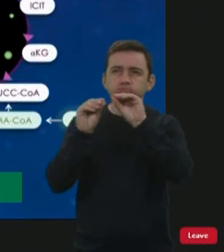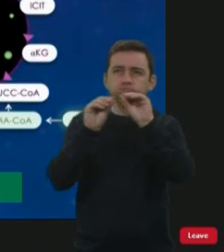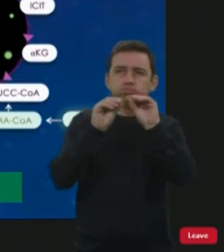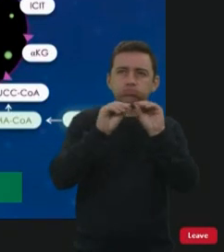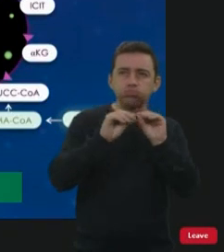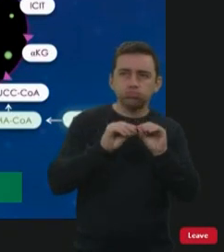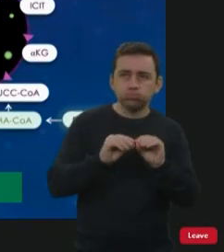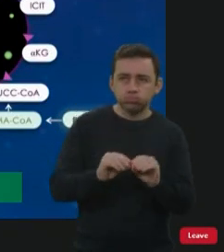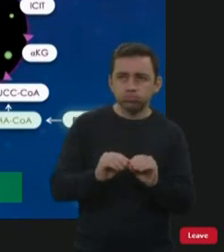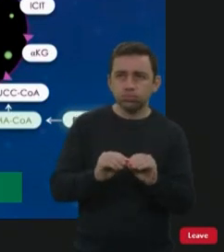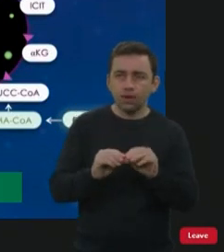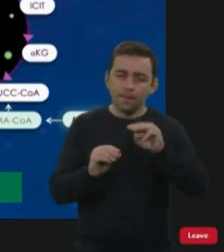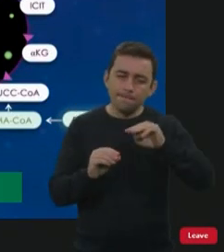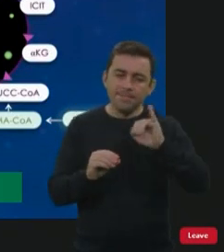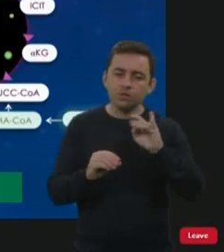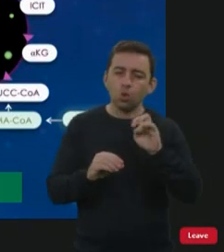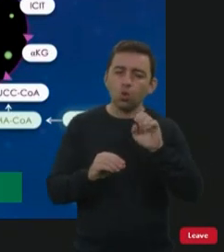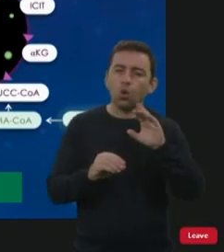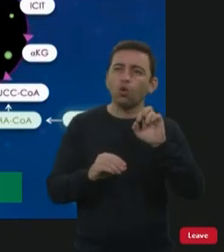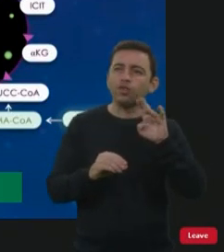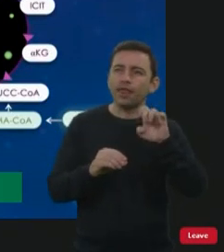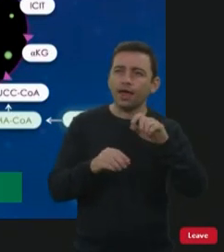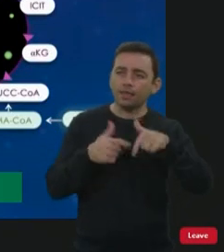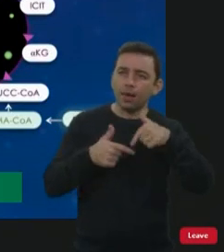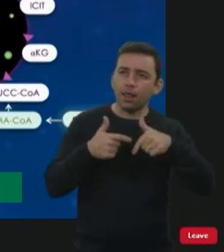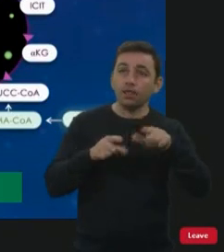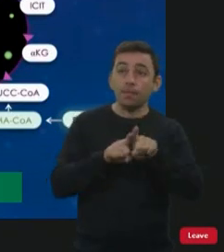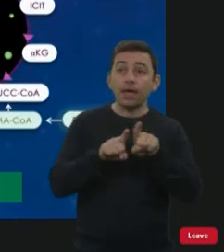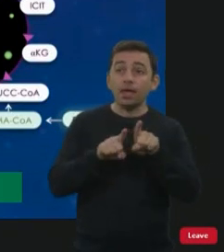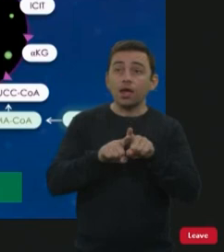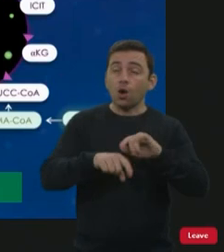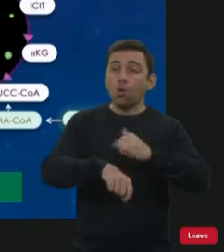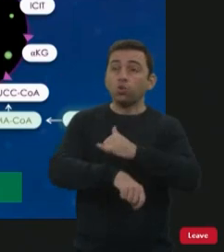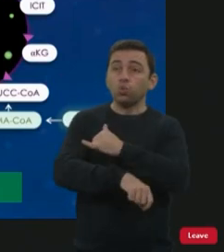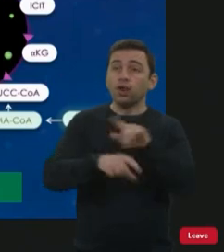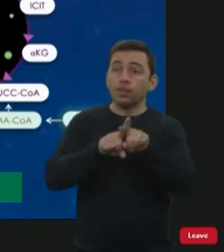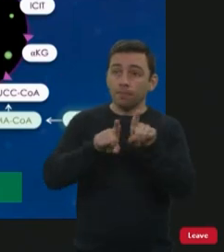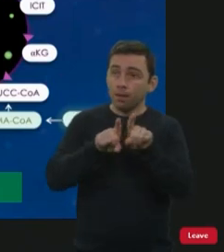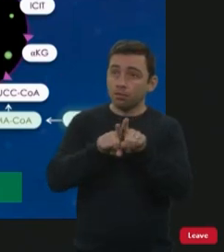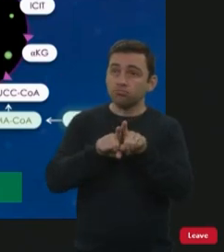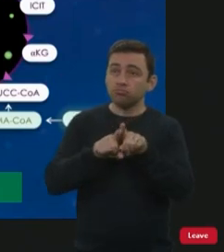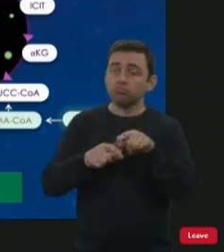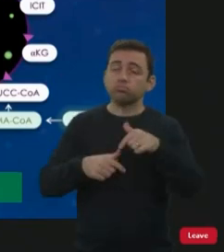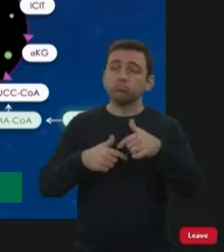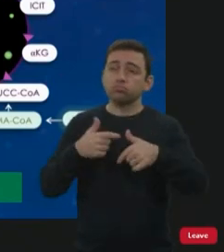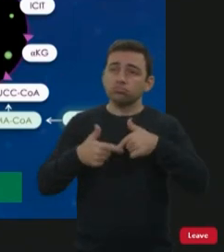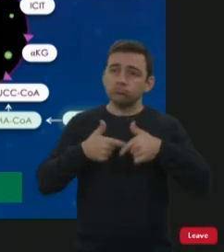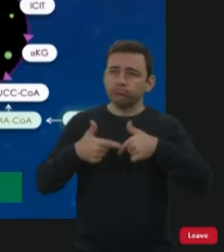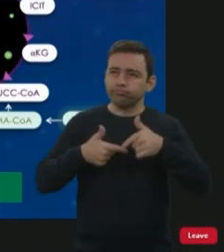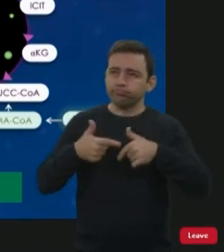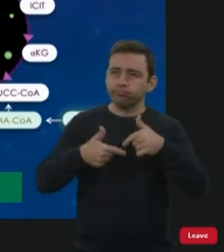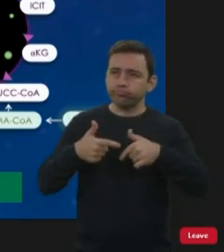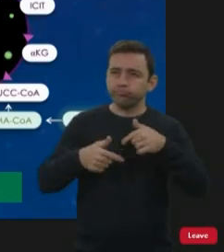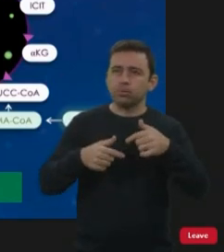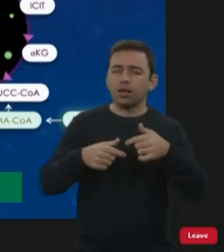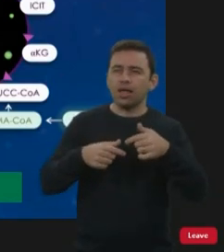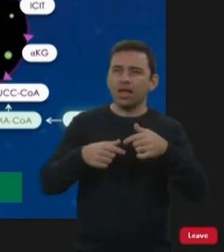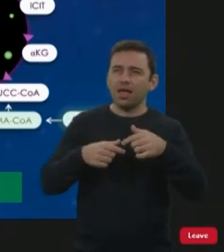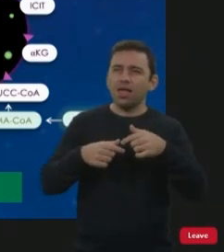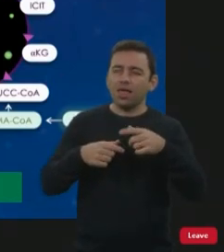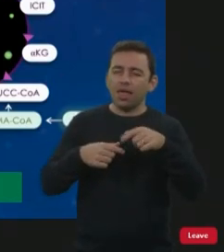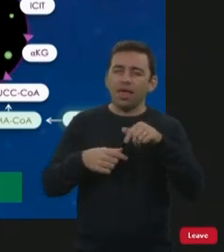mitocôndria para assim ela trabalhar. Com a gordura não é diferente. A gente tem que trabalhar essa gordura, né, esse ácido